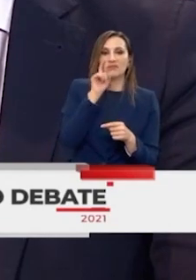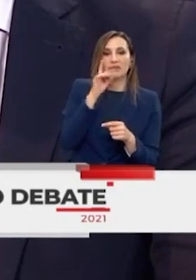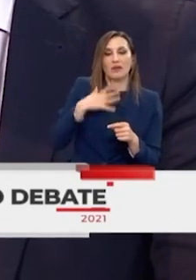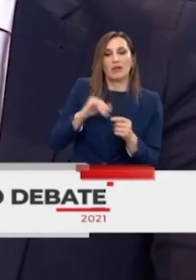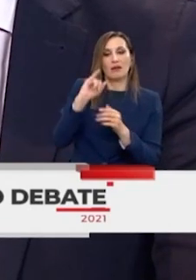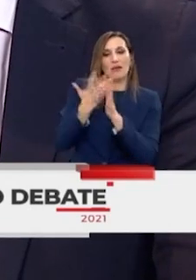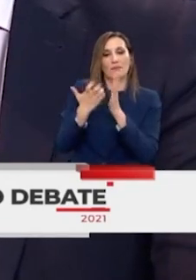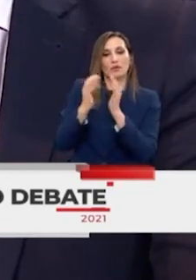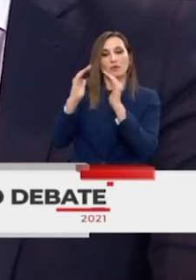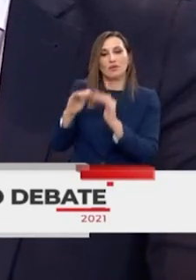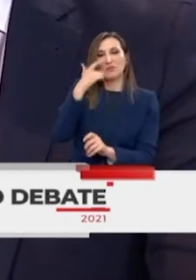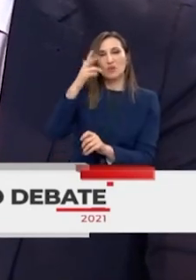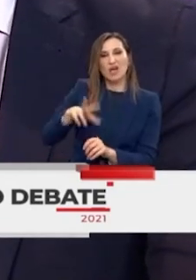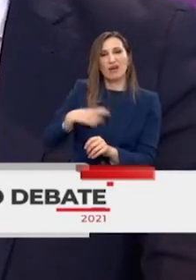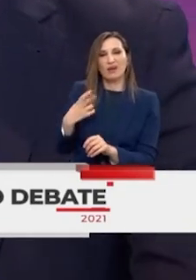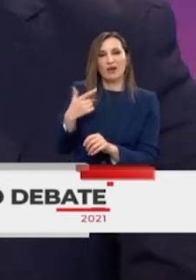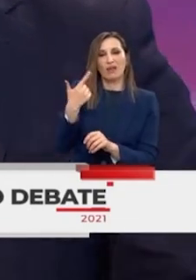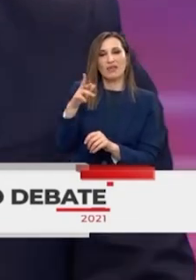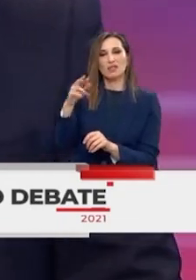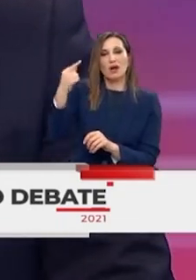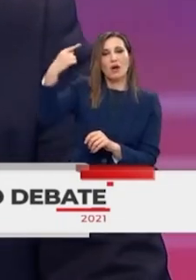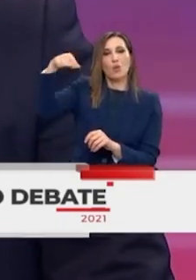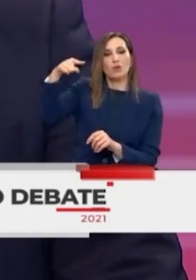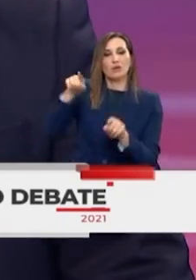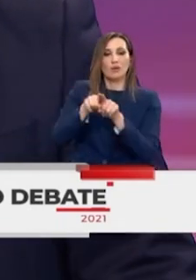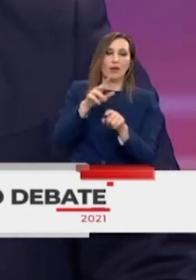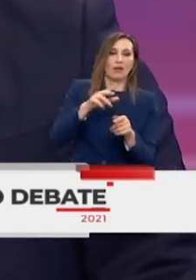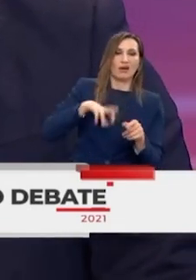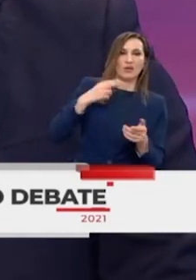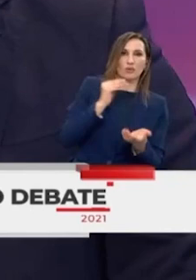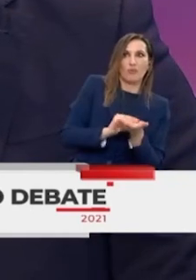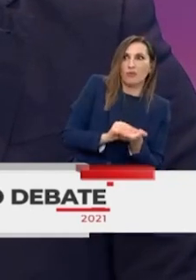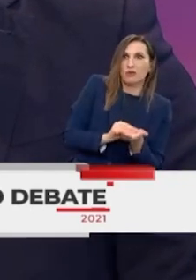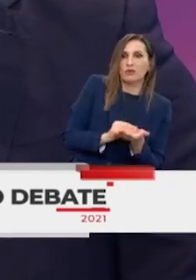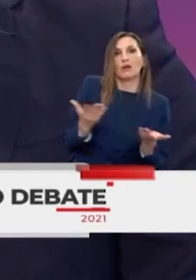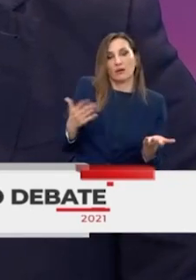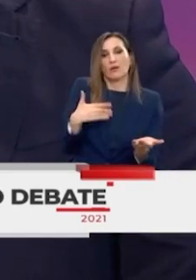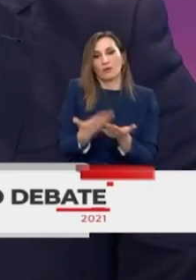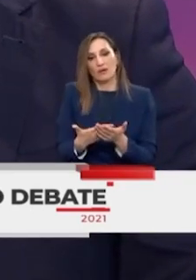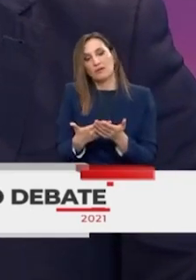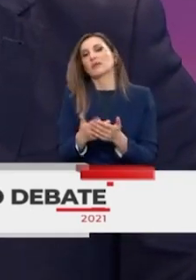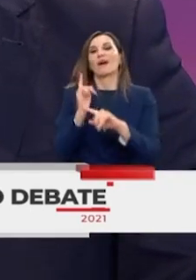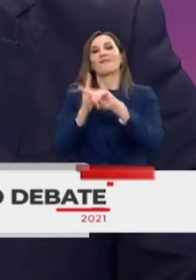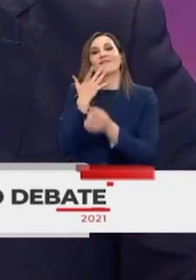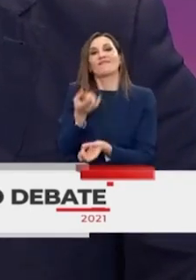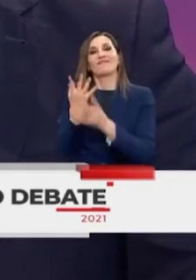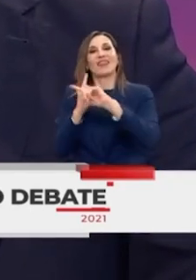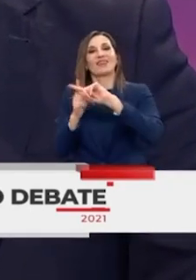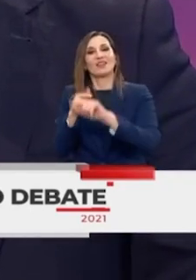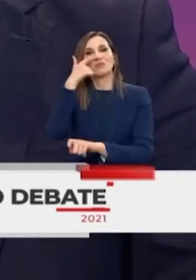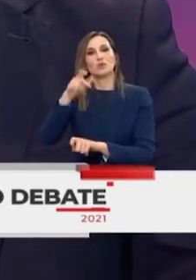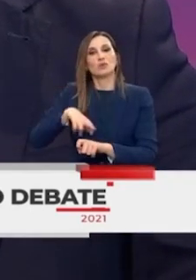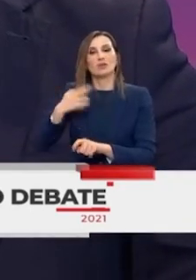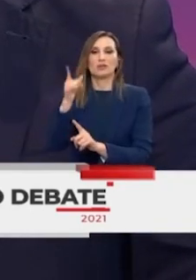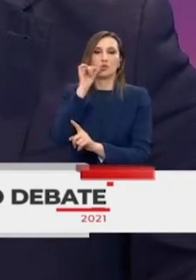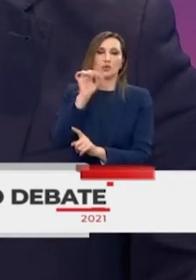diminuição de impostos para os mais ricos. Uma taxa única igual para ricos e pobres, o que significava dar tremendas vantagens aos mais ricos. Este senhor que